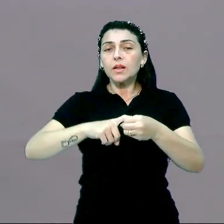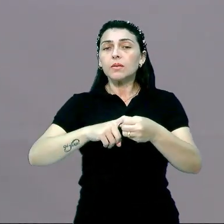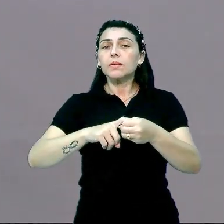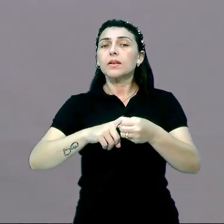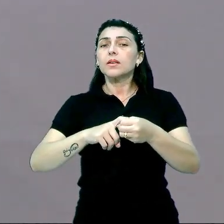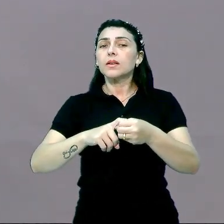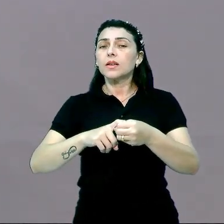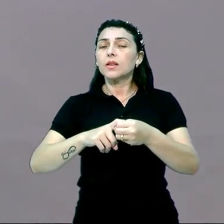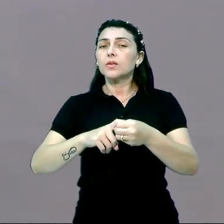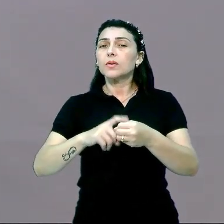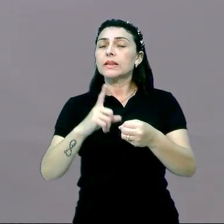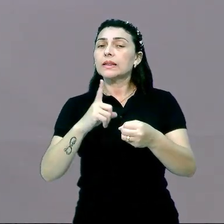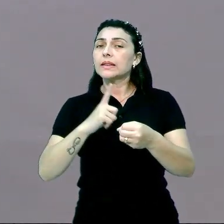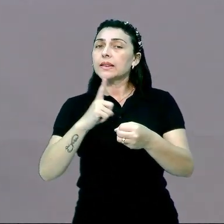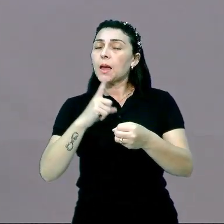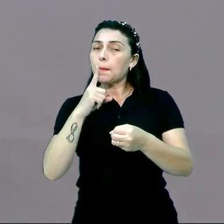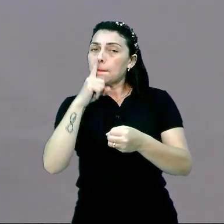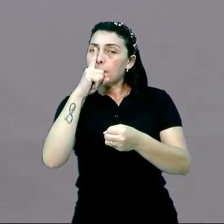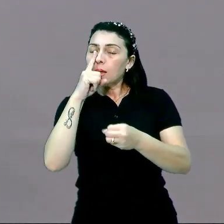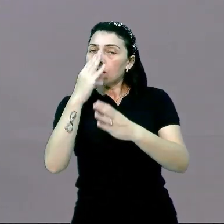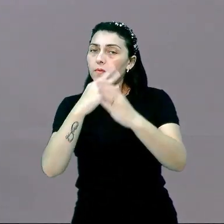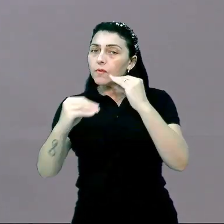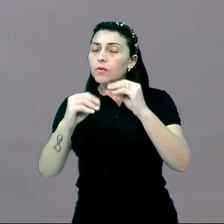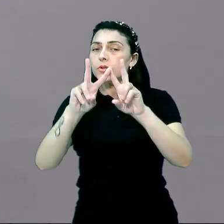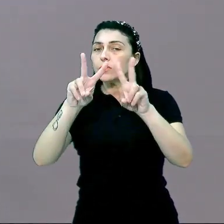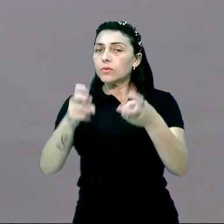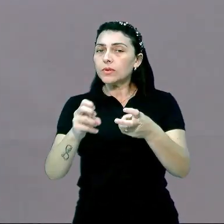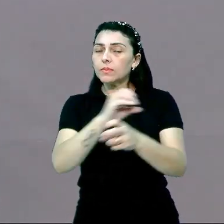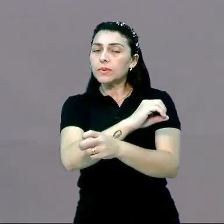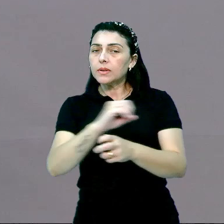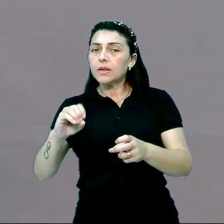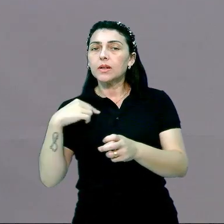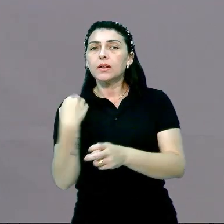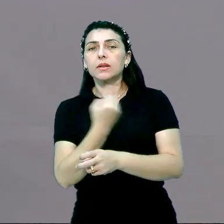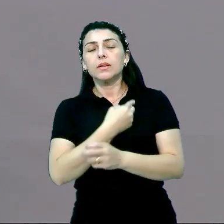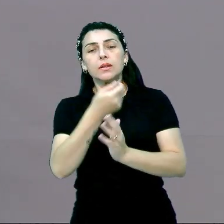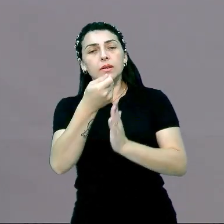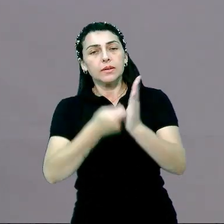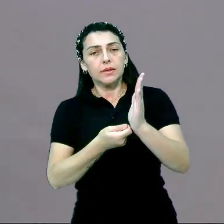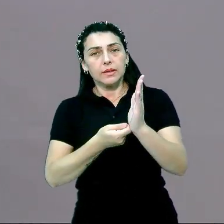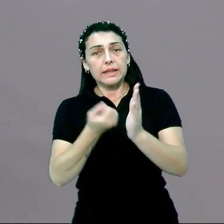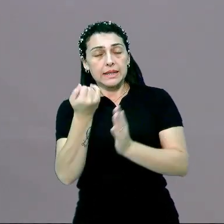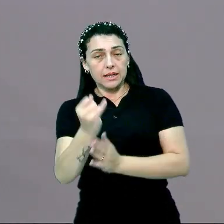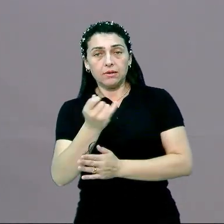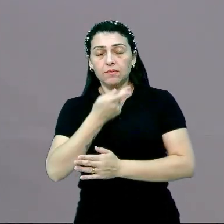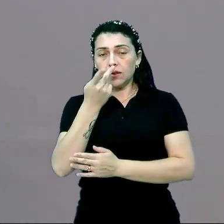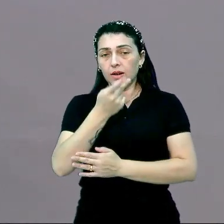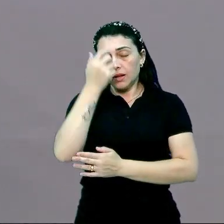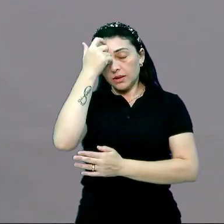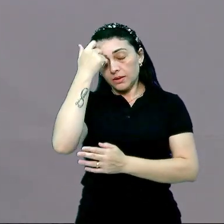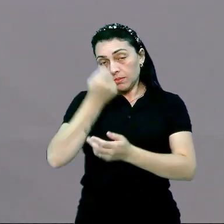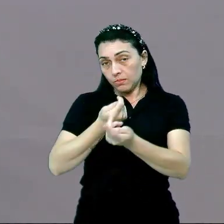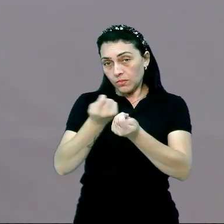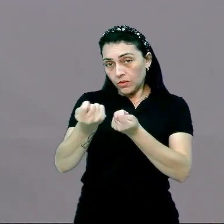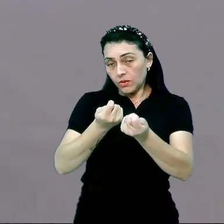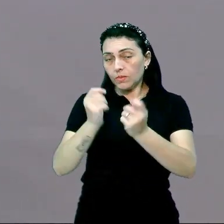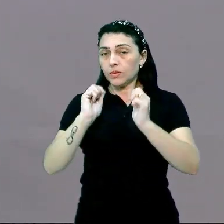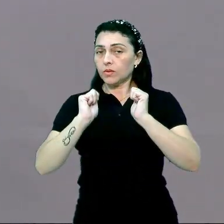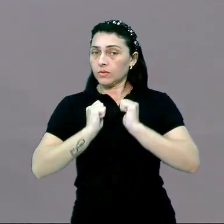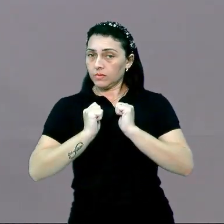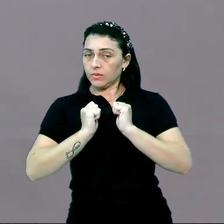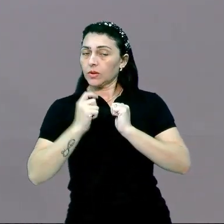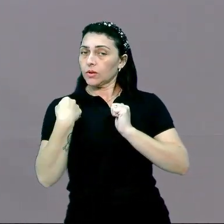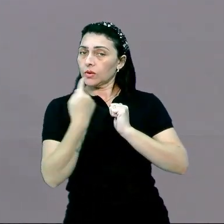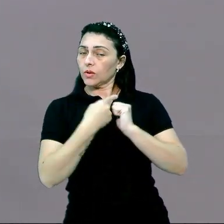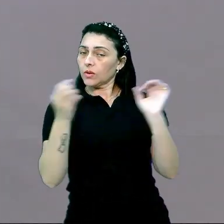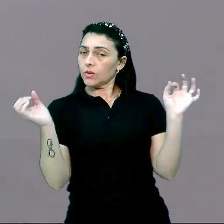que não corramos o risco de fugir desse tema e zerar a nossa redação. Se nós estamos falando de manipulação do comportamento,